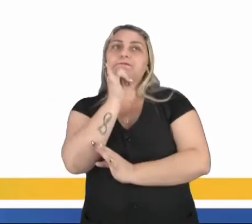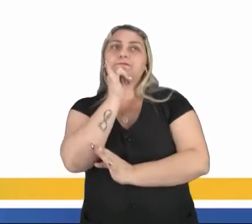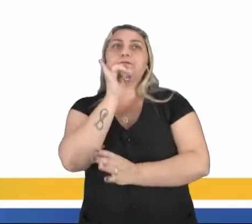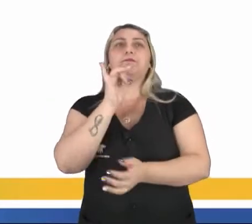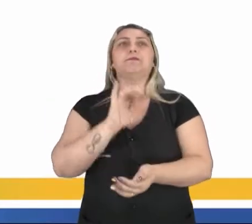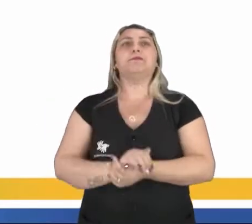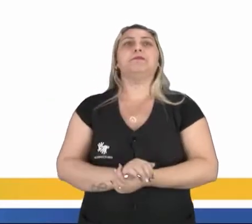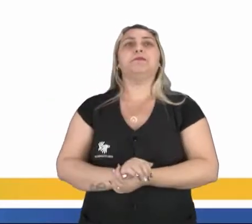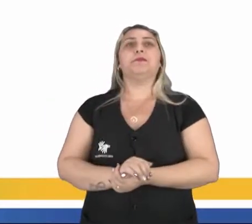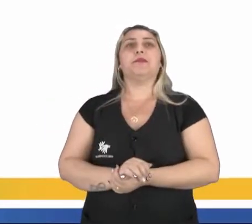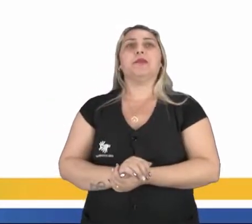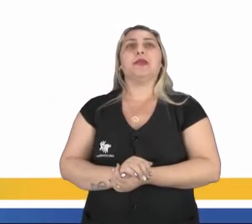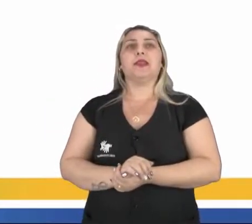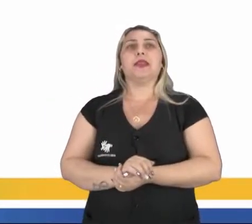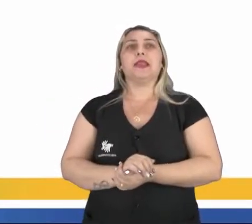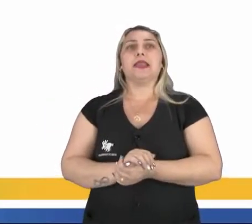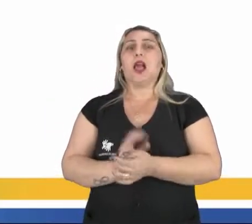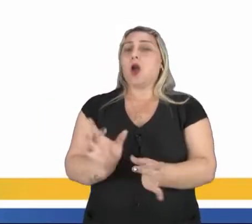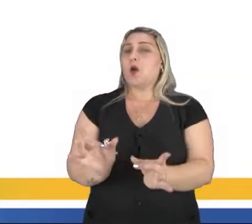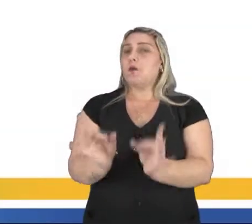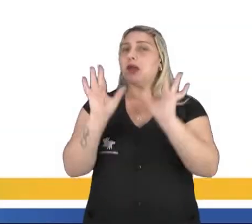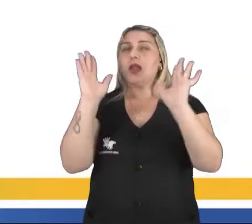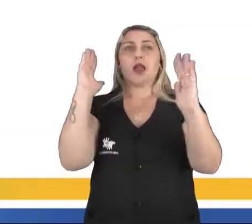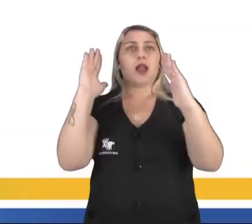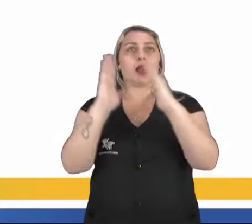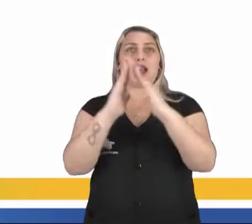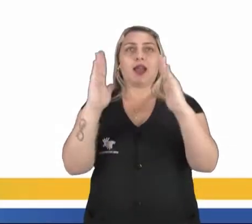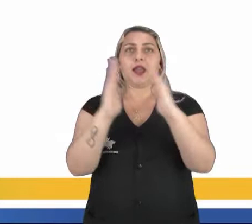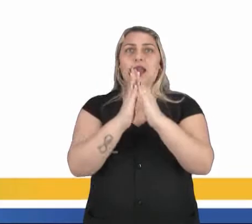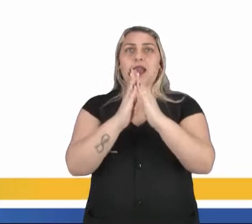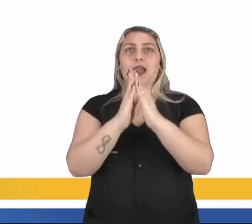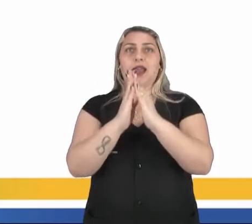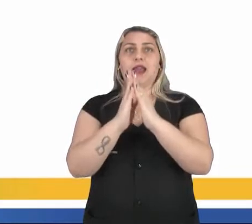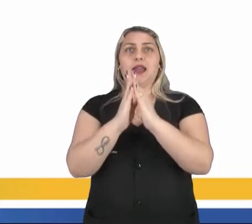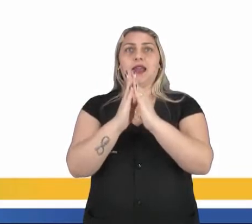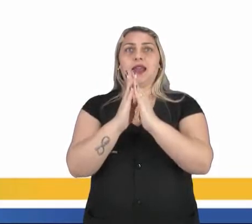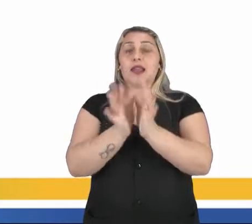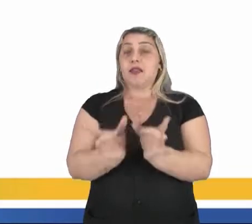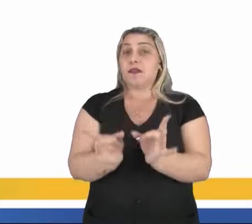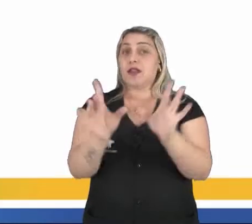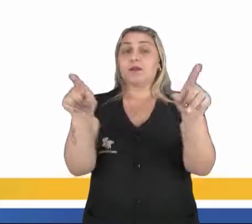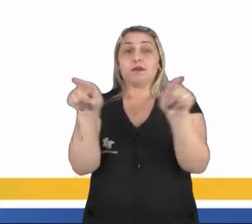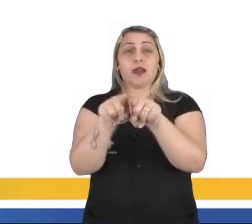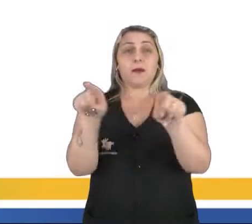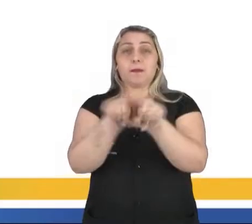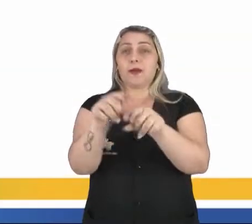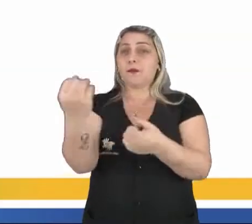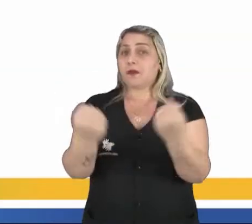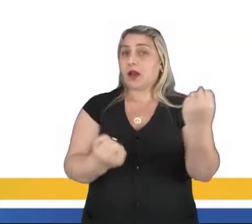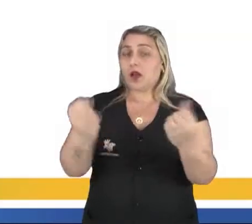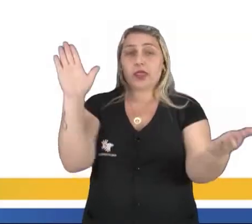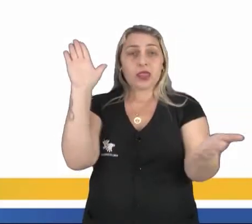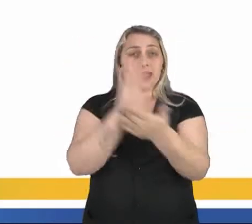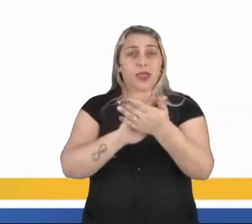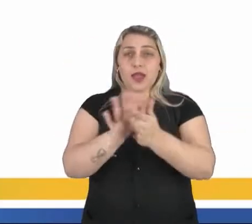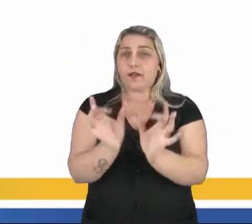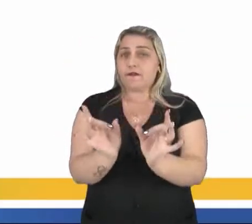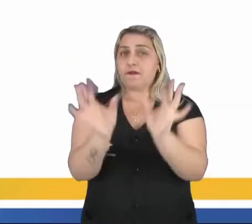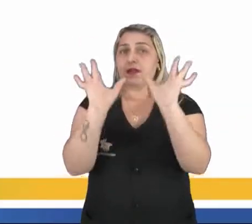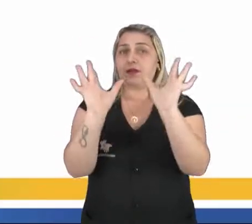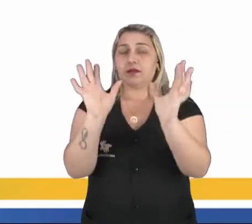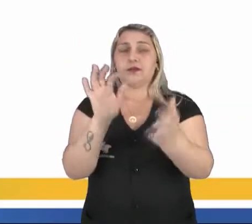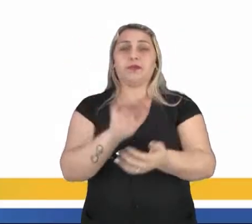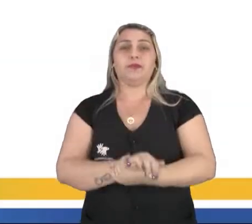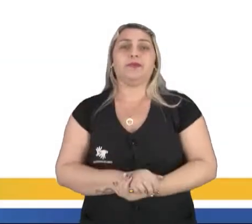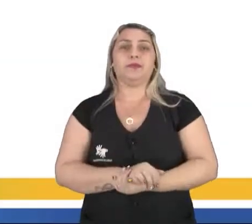aqui, ó. Não venderemos a casa, nem venderemos, né, o carro. Não venderemos a